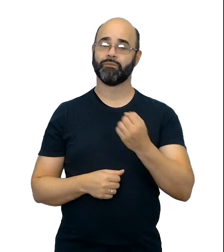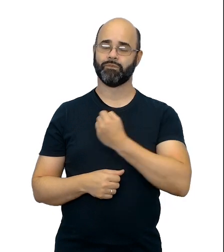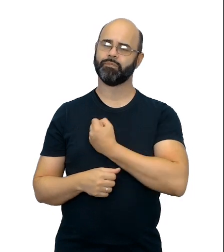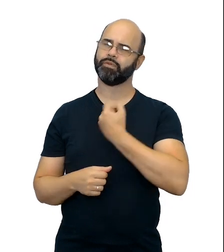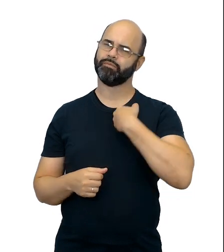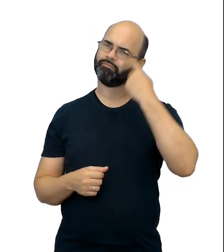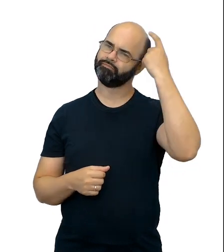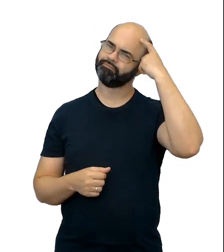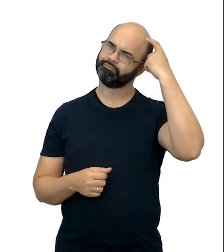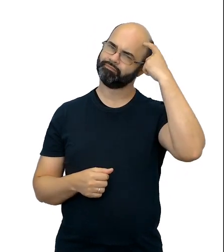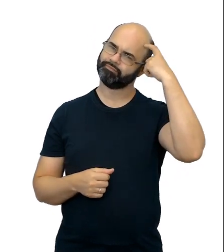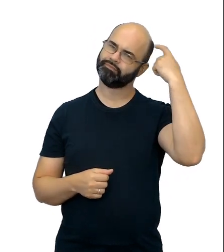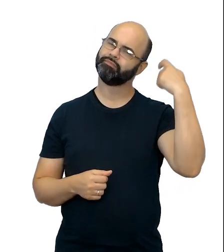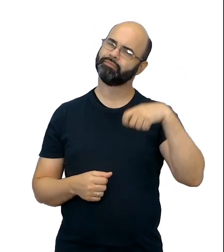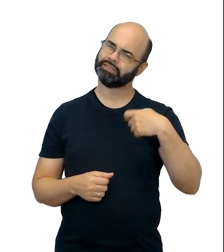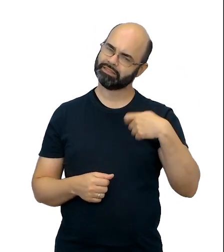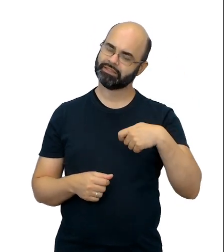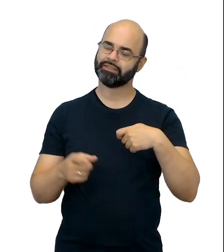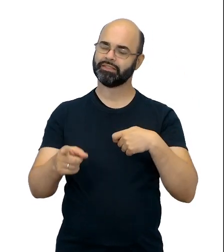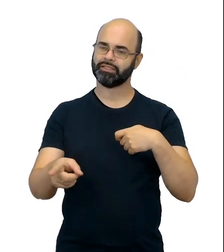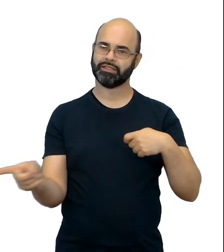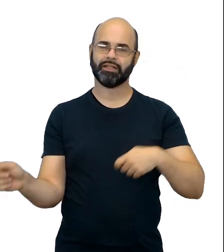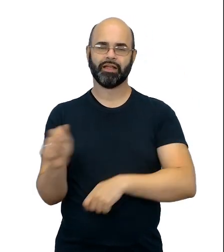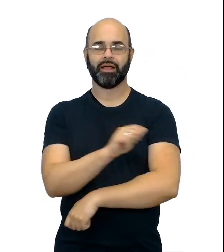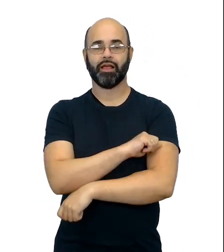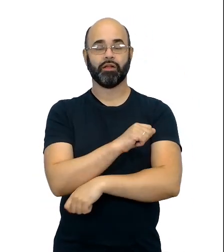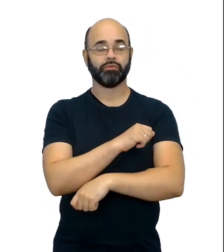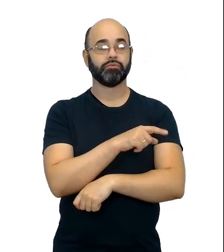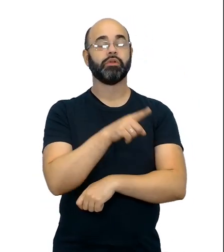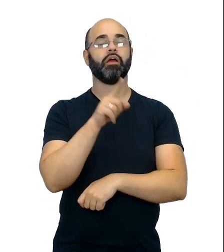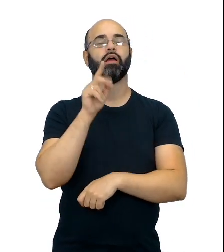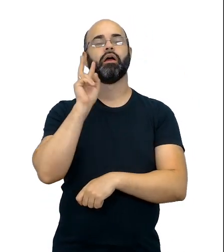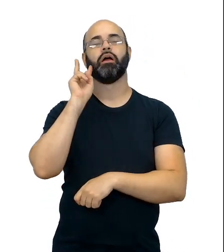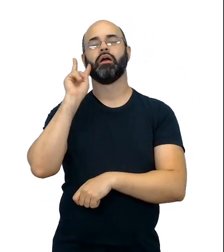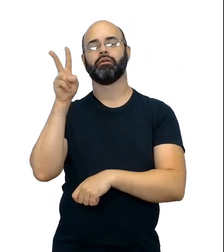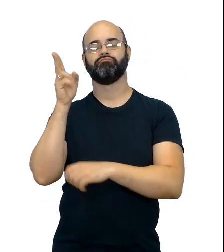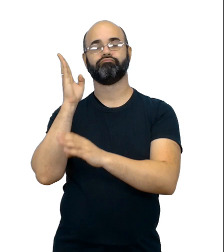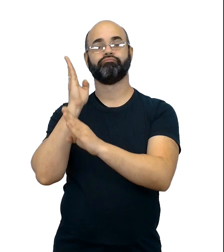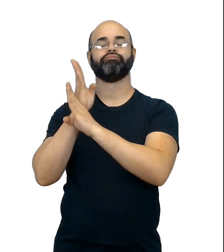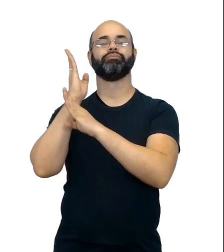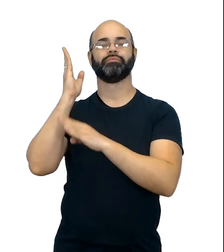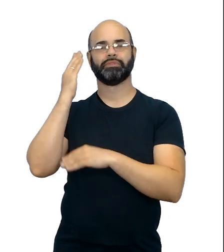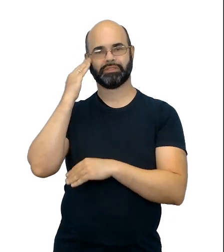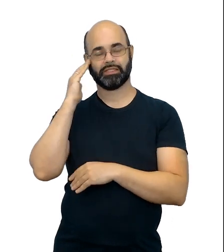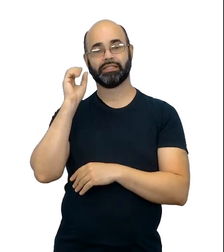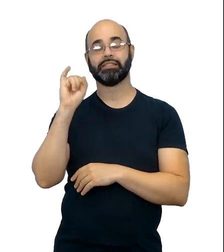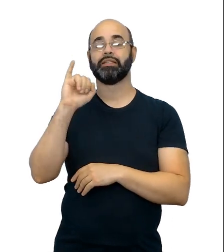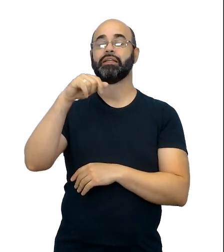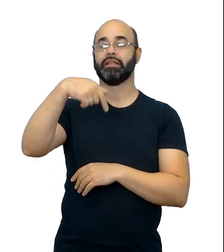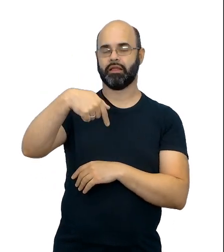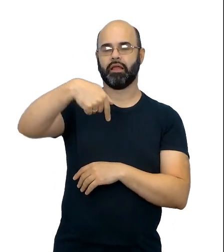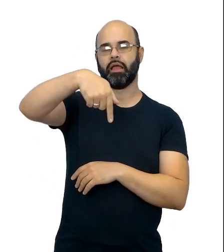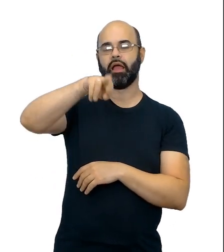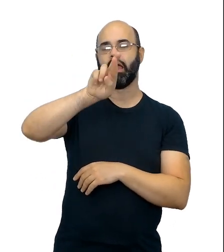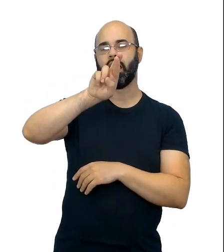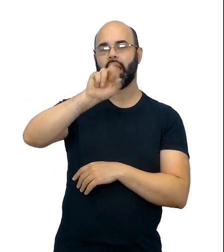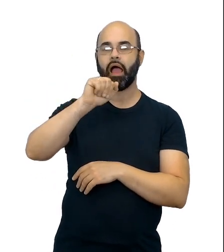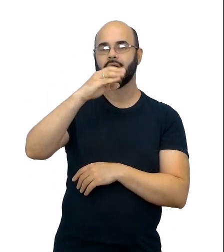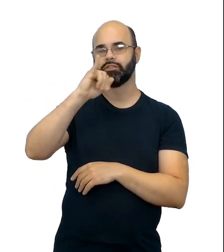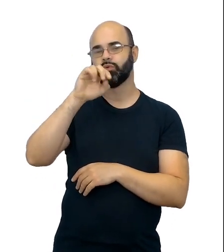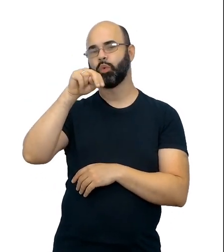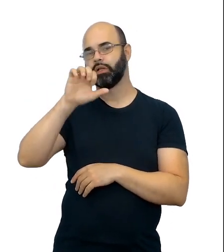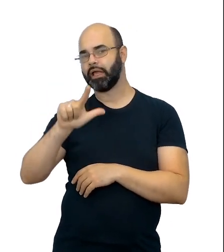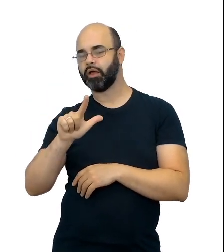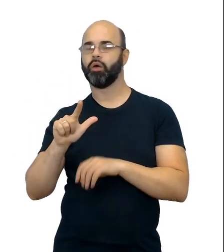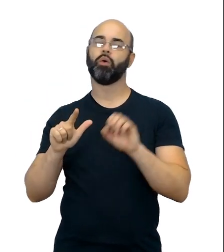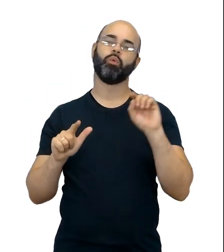números, para que os alunos consigam identificar se eles são racionais ou não, tá? Eu vou ter que